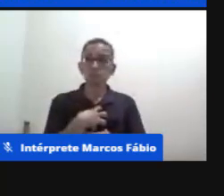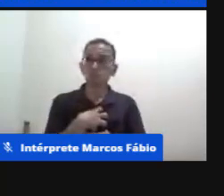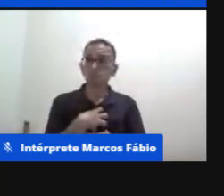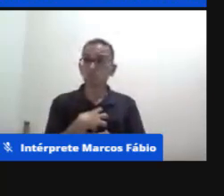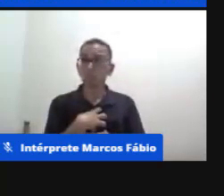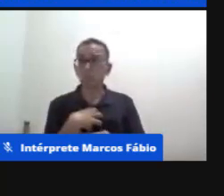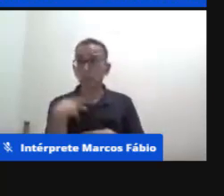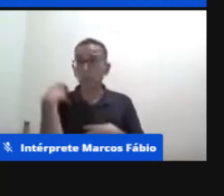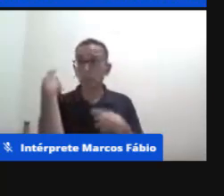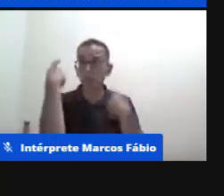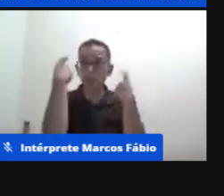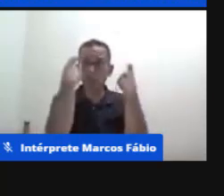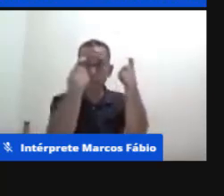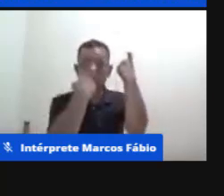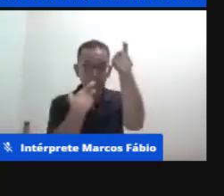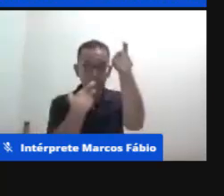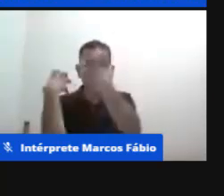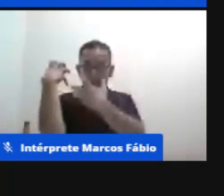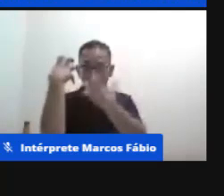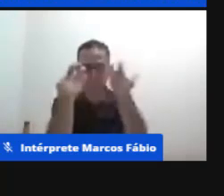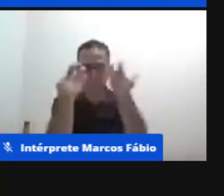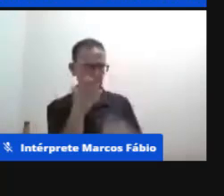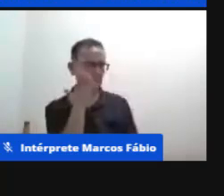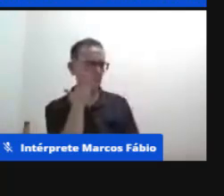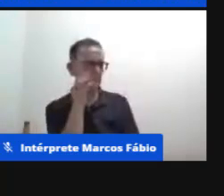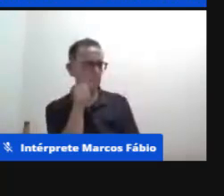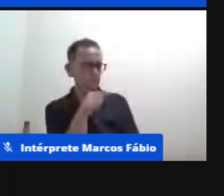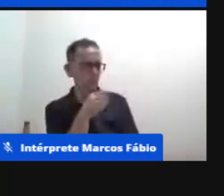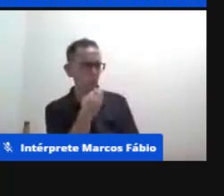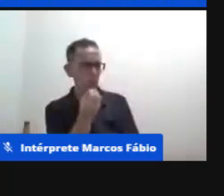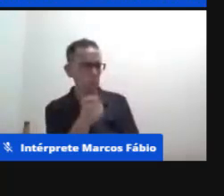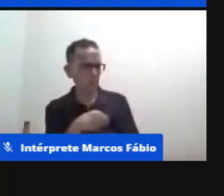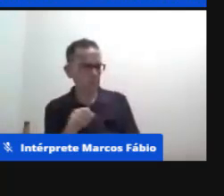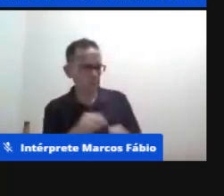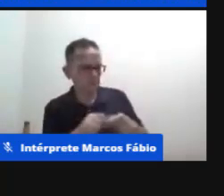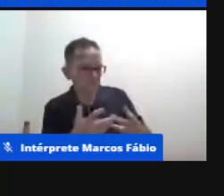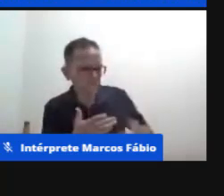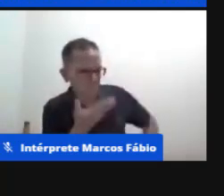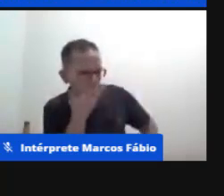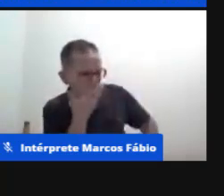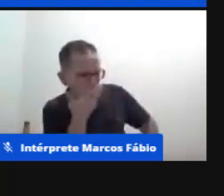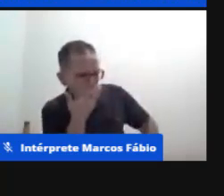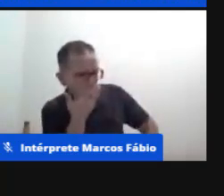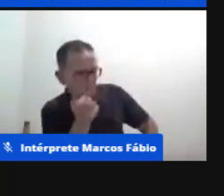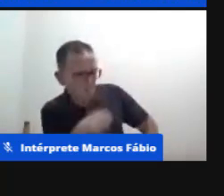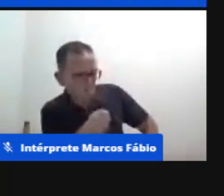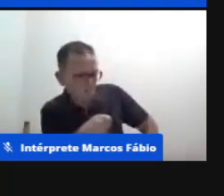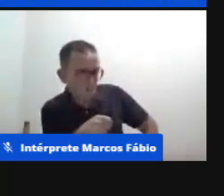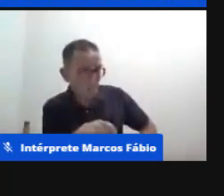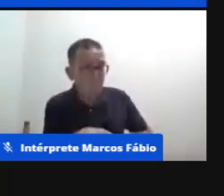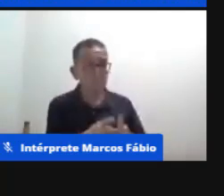confusão. Ela pode até saber a habilidade que eu quero desenvolver nela, mas a forma como ela está